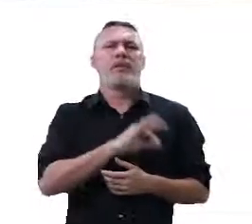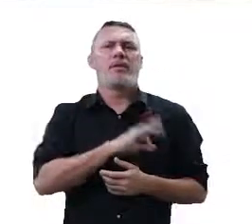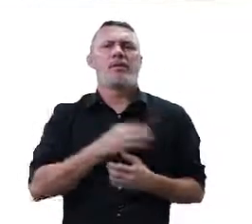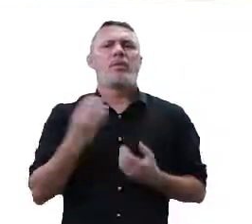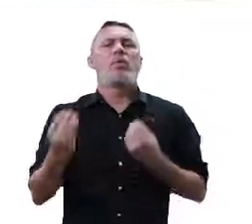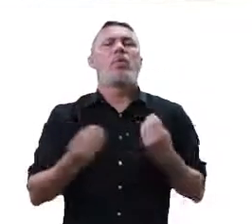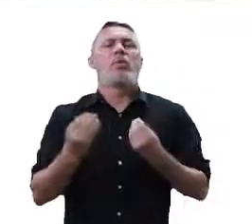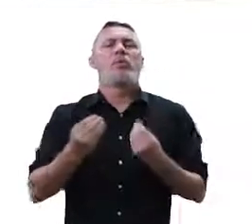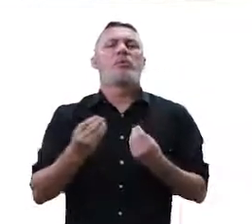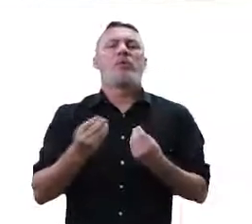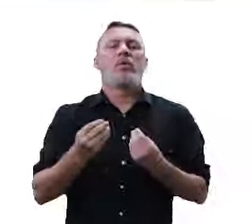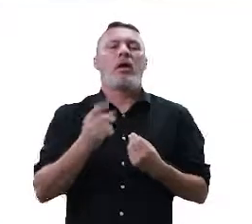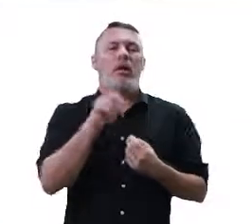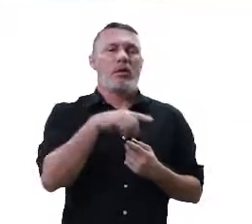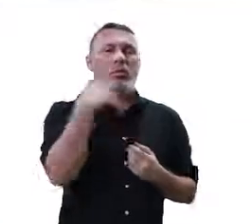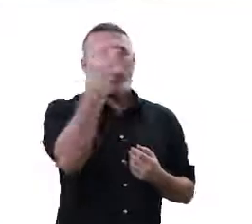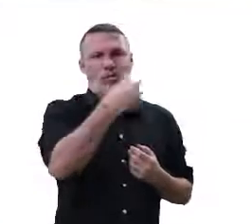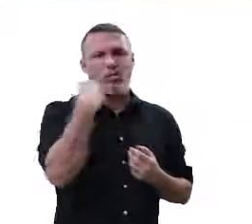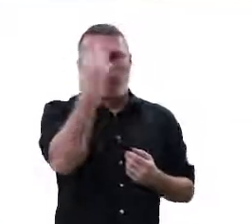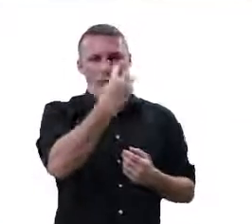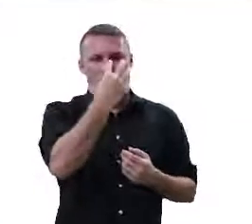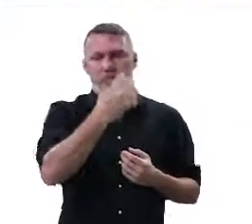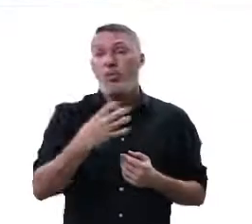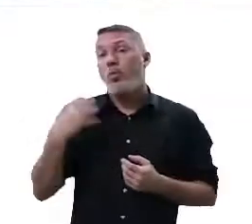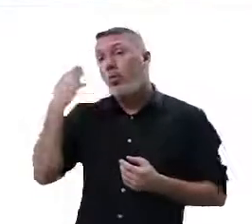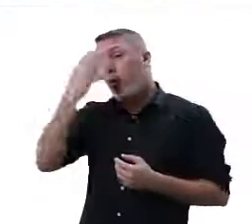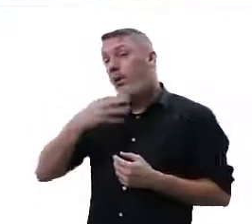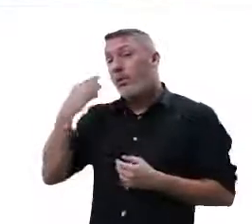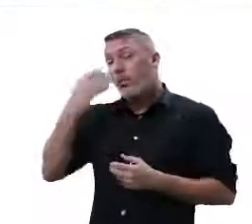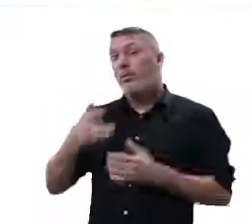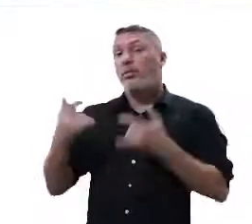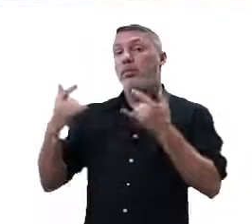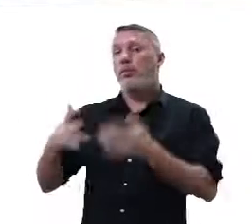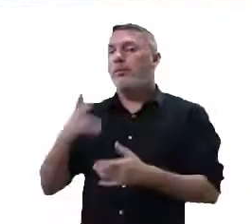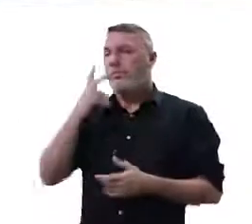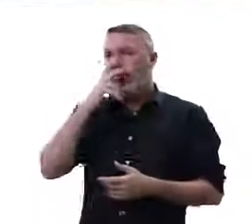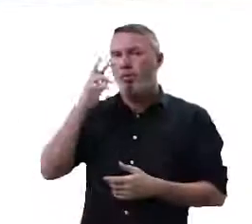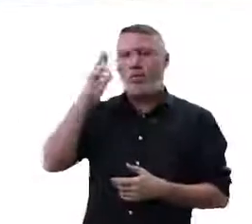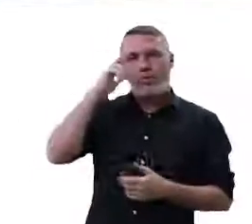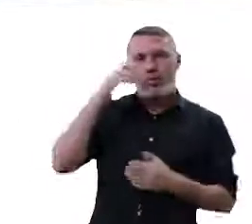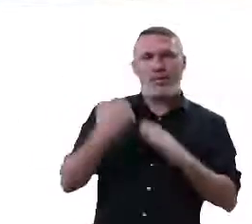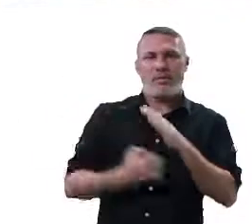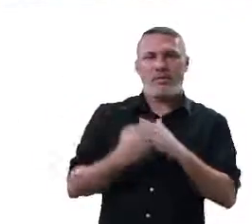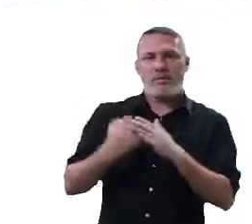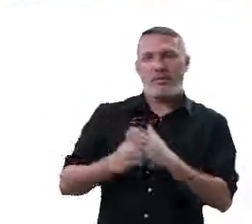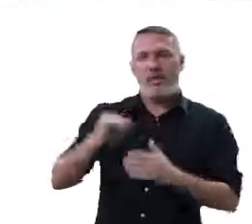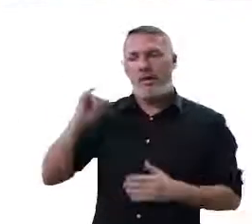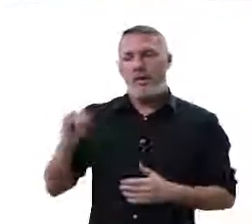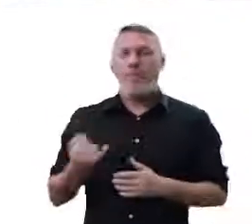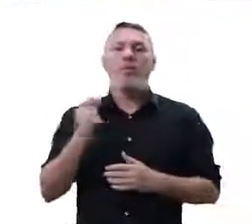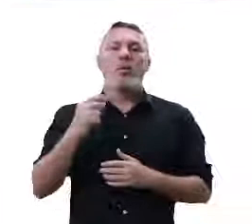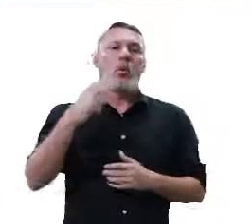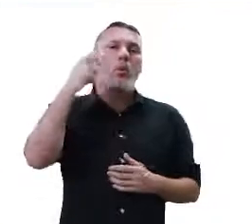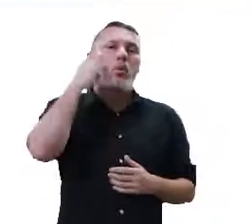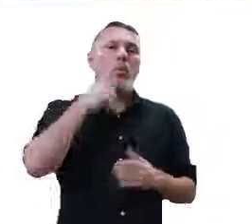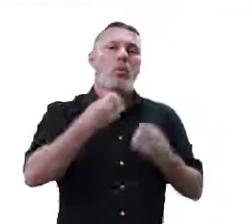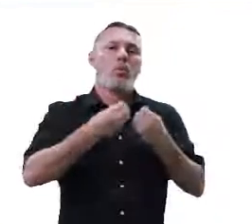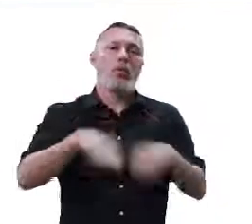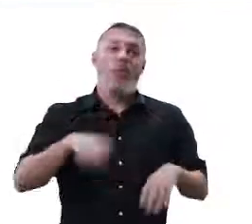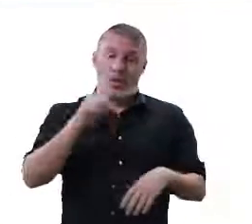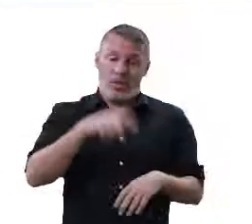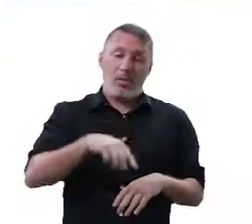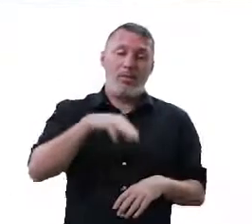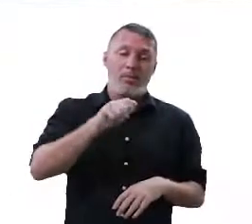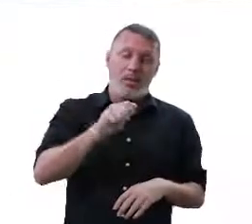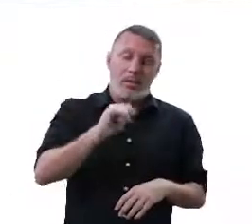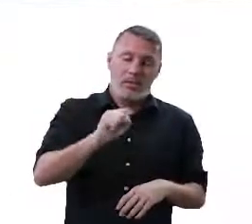do salário dele, ele trabalha 4 horas. As outras 4 são apropriadas pelo dono dos meios de produção na forma